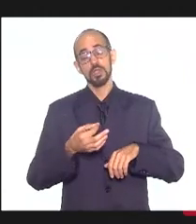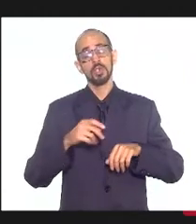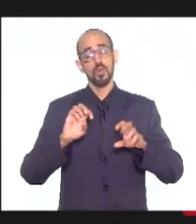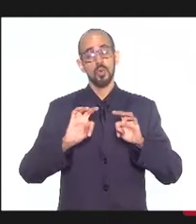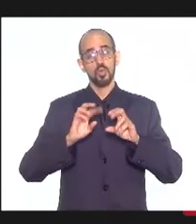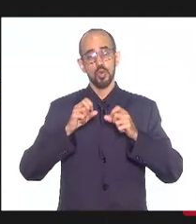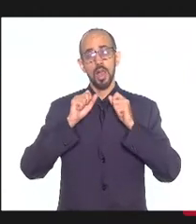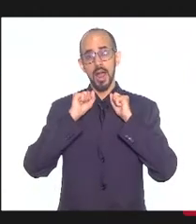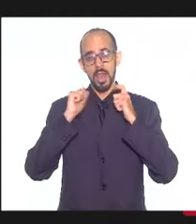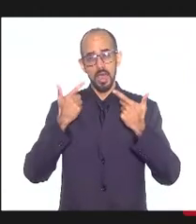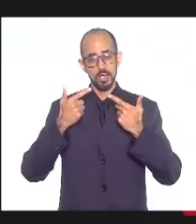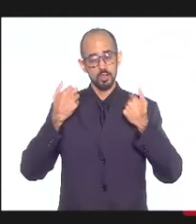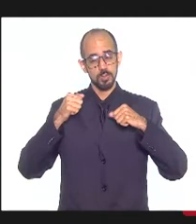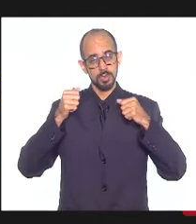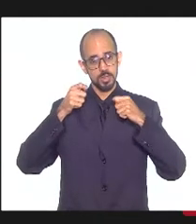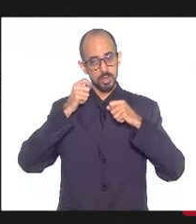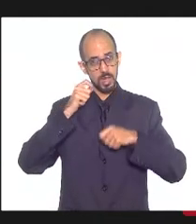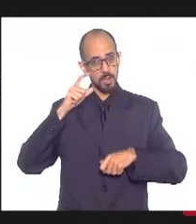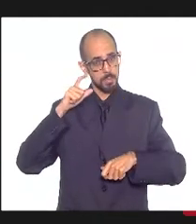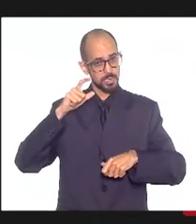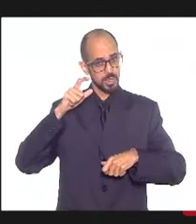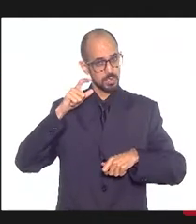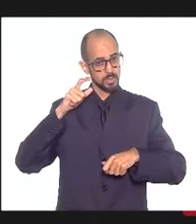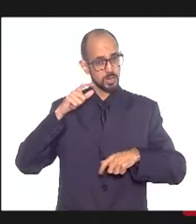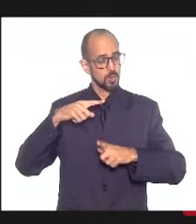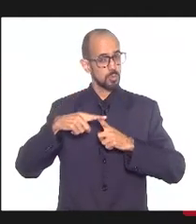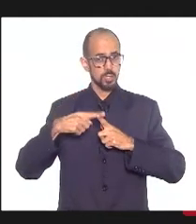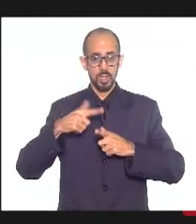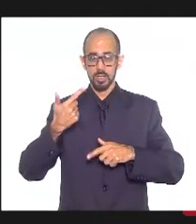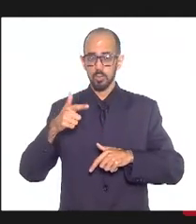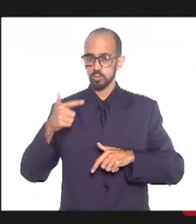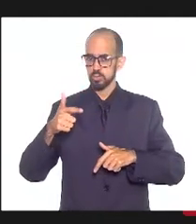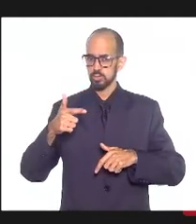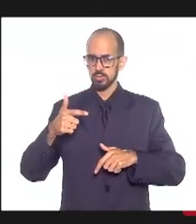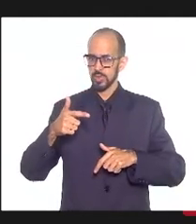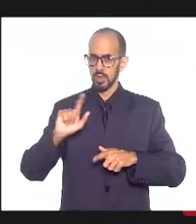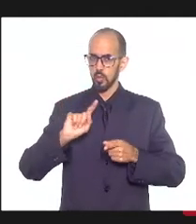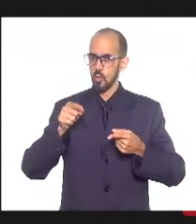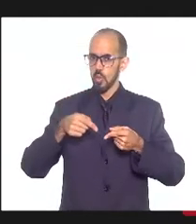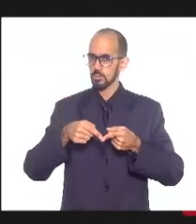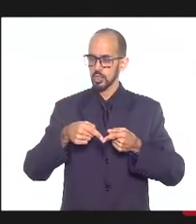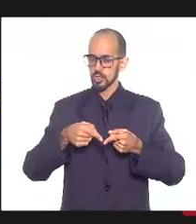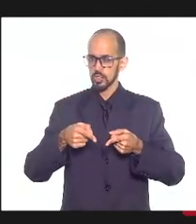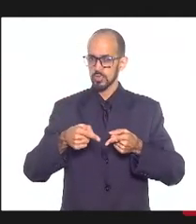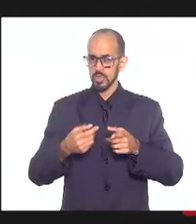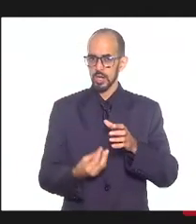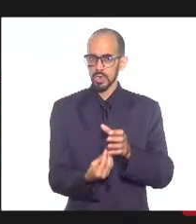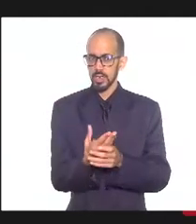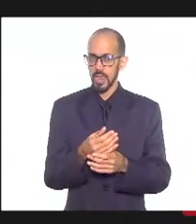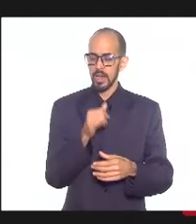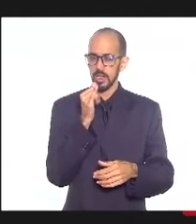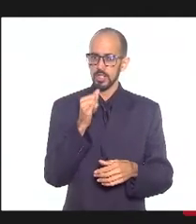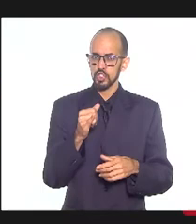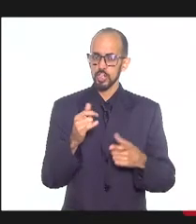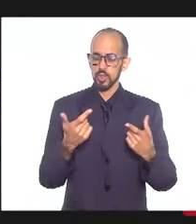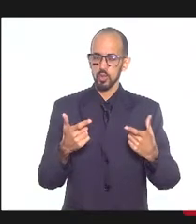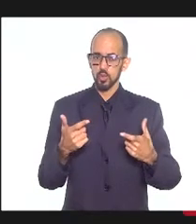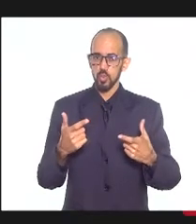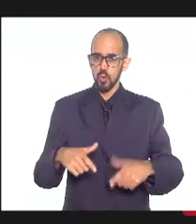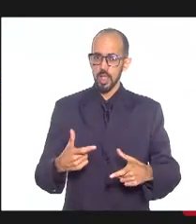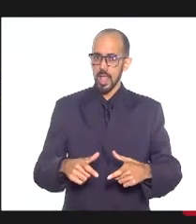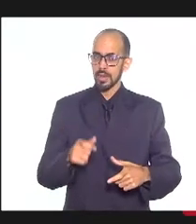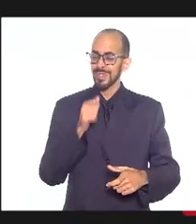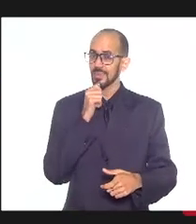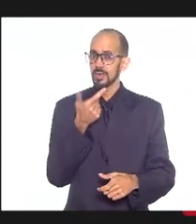atento, os parlamentares, porque não guarda nenhuma lógica geoelétrica. Você gerar energia num lugar onde não tem infraestrutura